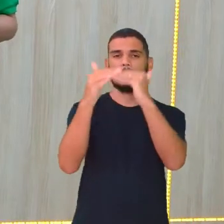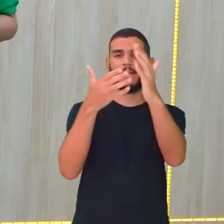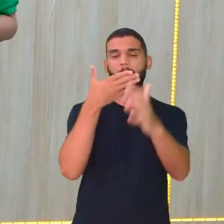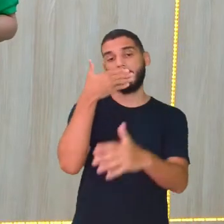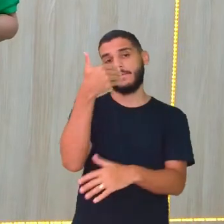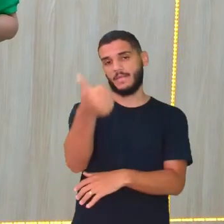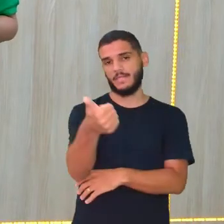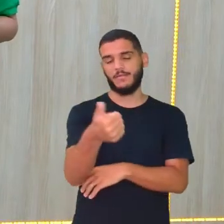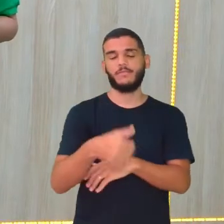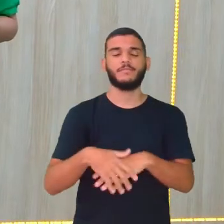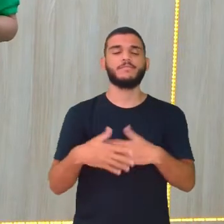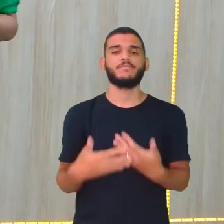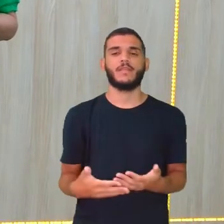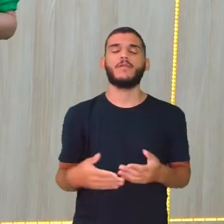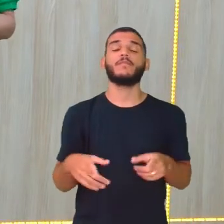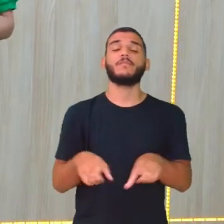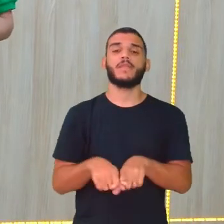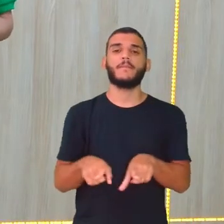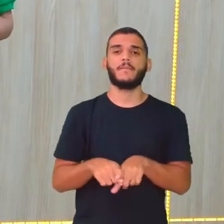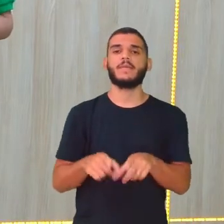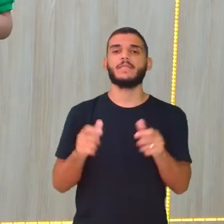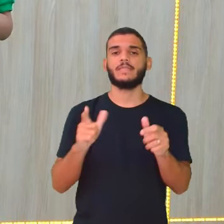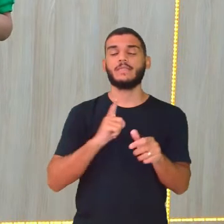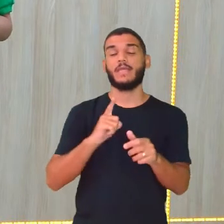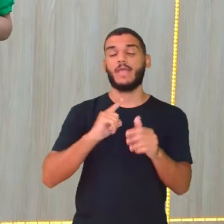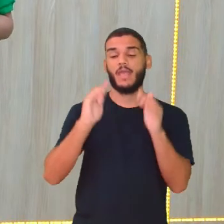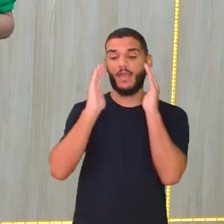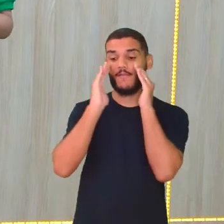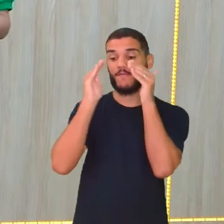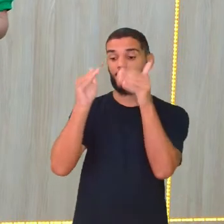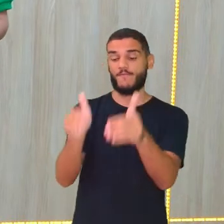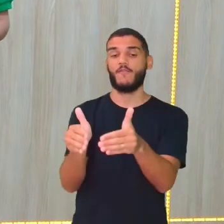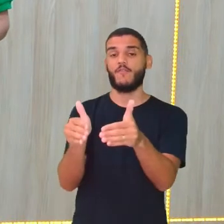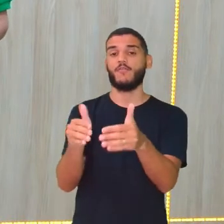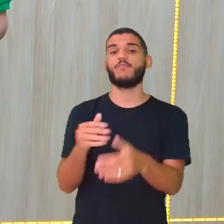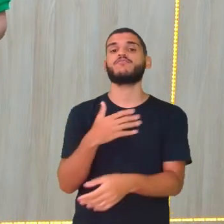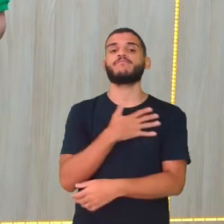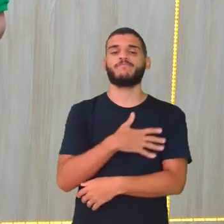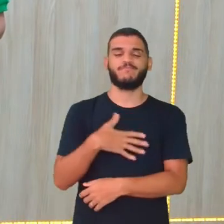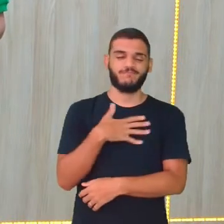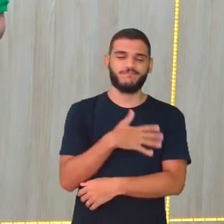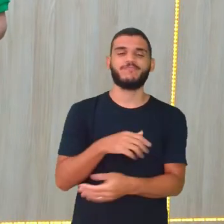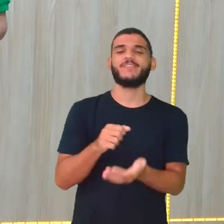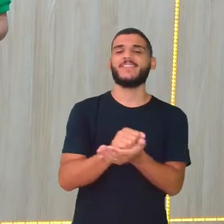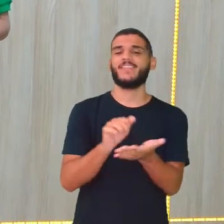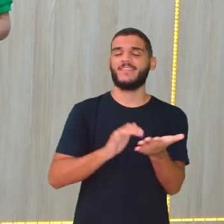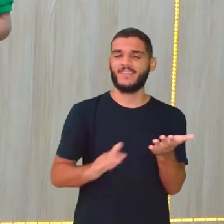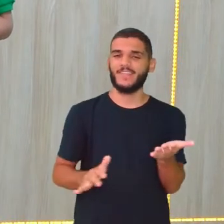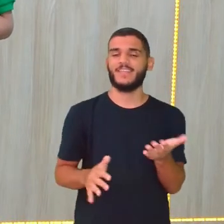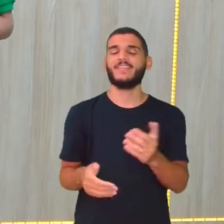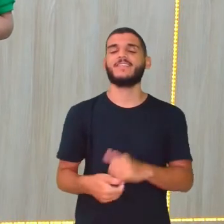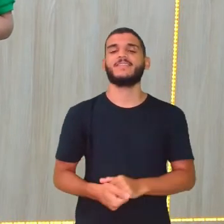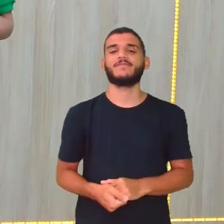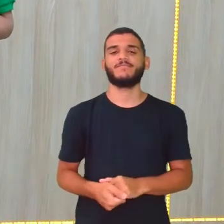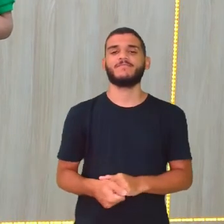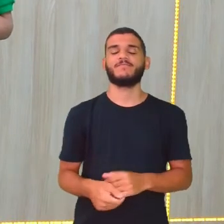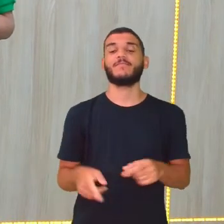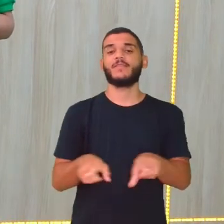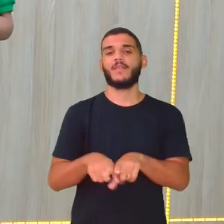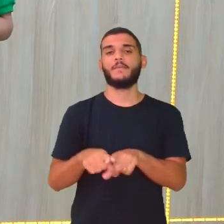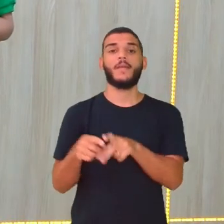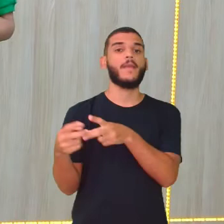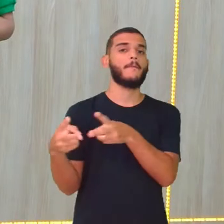que ele consiga se concentrar, que ele consiga gostar dessa atividade e que ele perceba